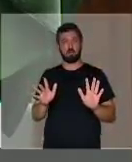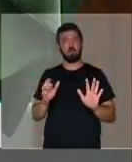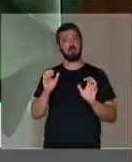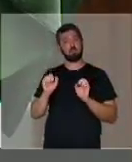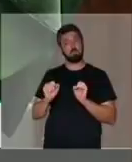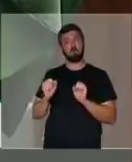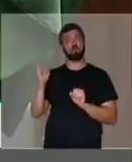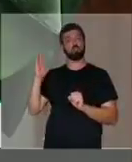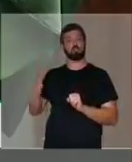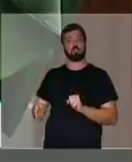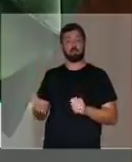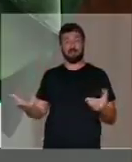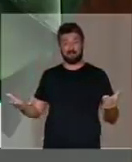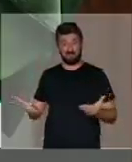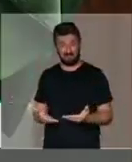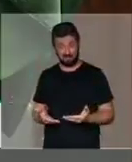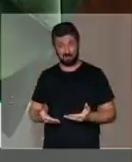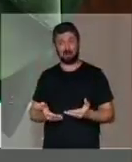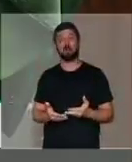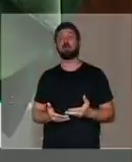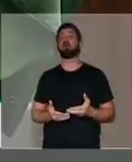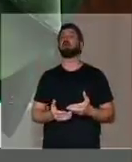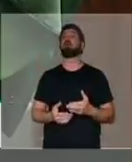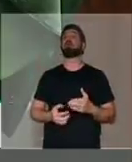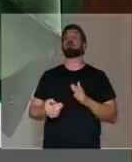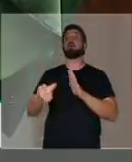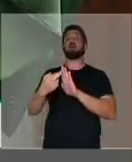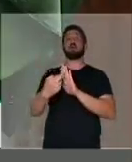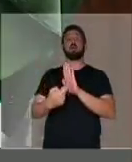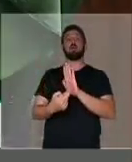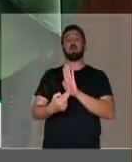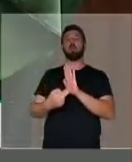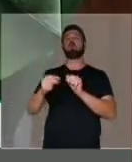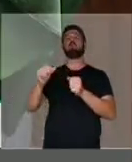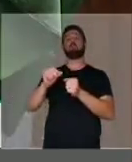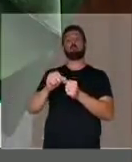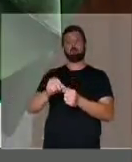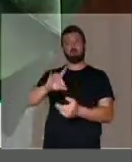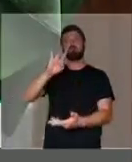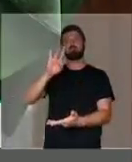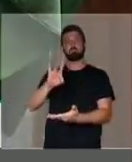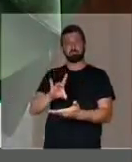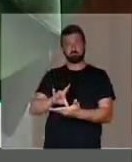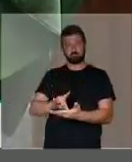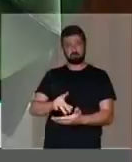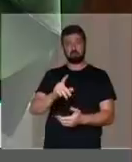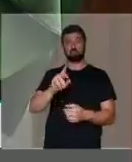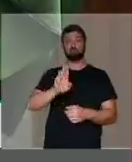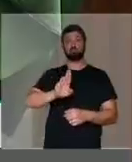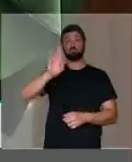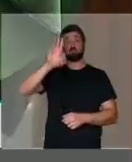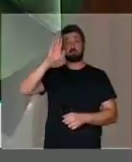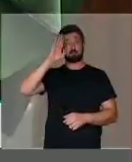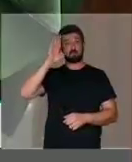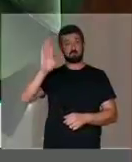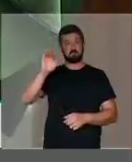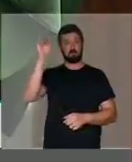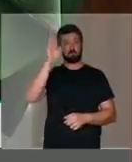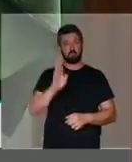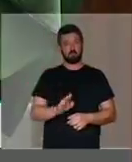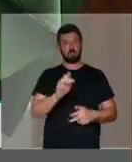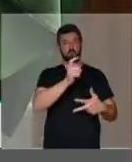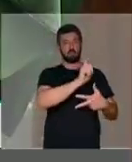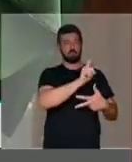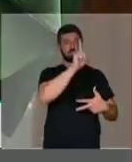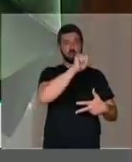a intervenção federal, ora examinada, foi regularmente decretada de ofício pelo chefe do Poder Executivo